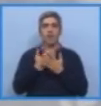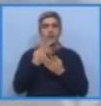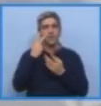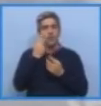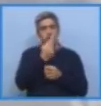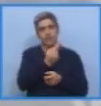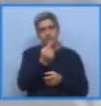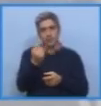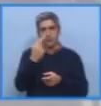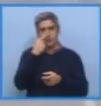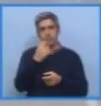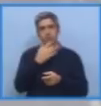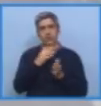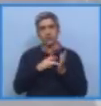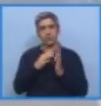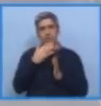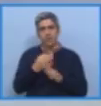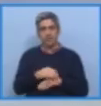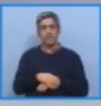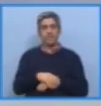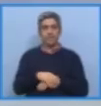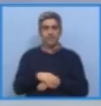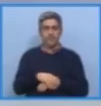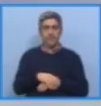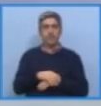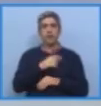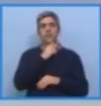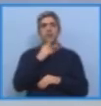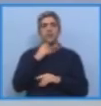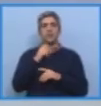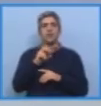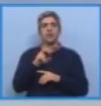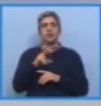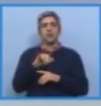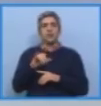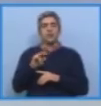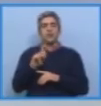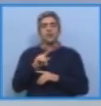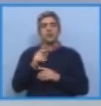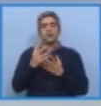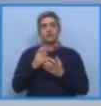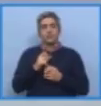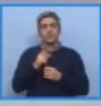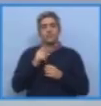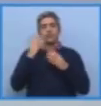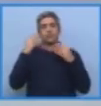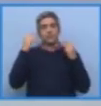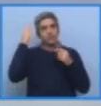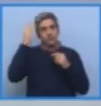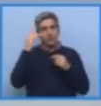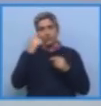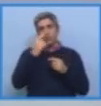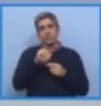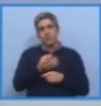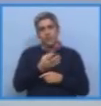vida de cada cristão. Claro. Padre Rui Valério, este recebei o Espírito Santo, àqueles a quem perdoares os pecados serão perdoados,